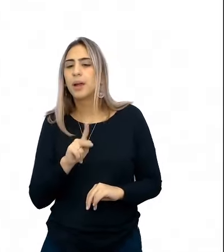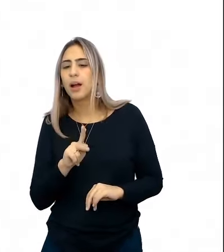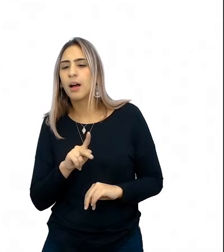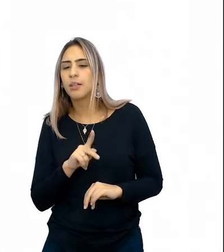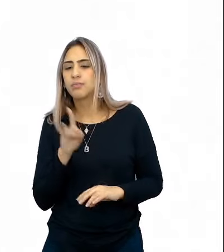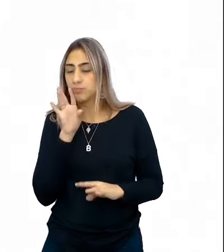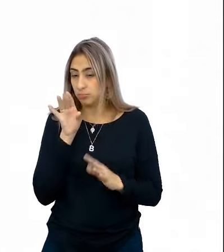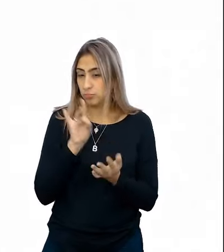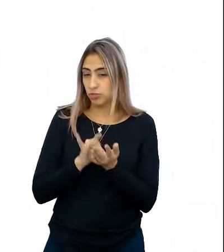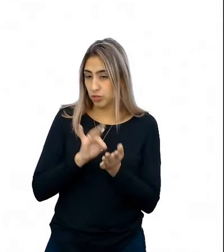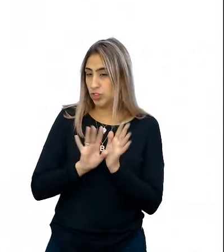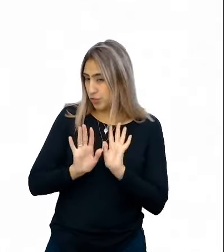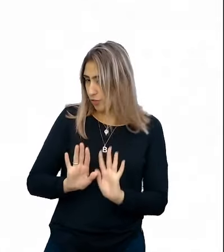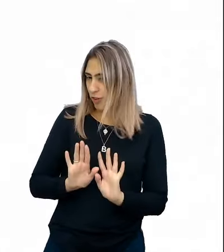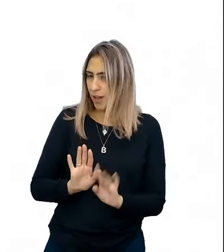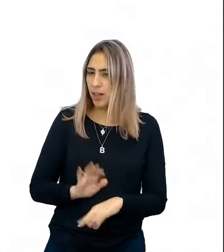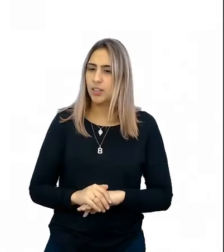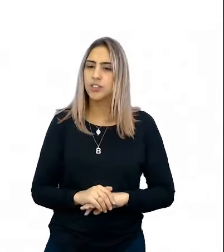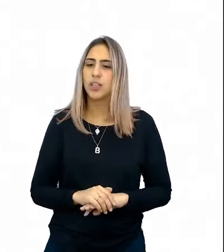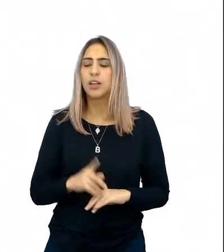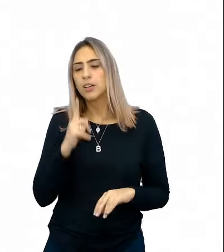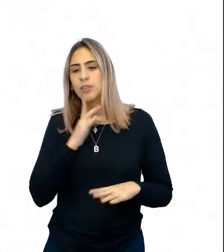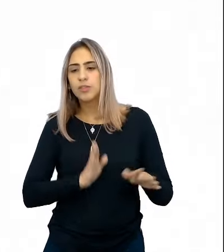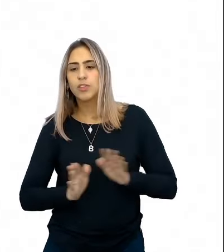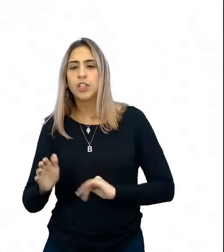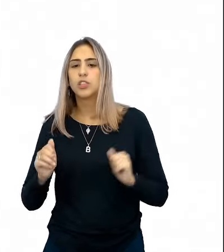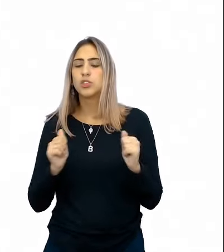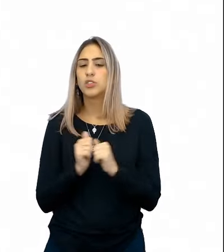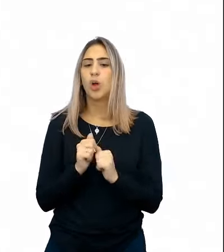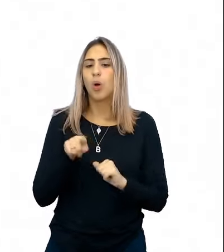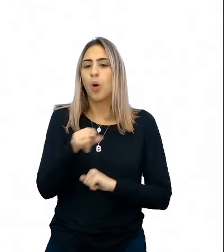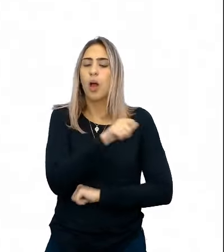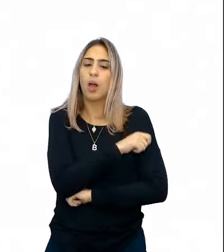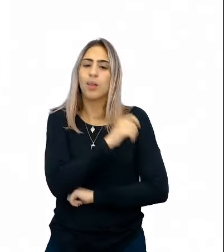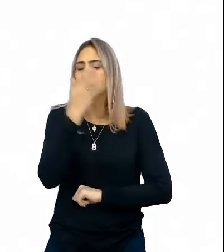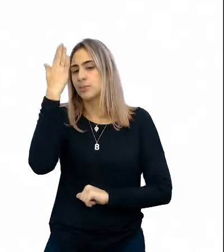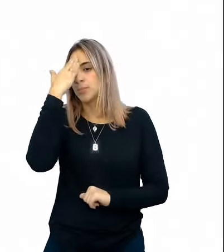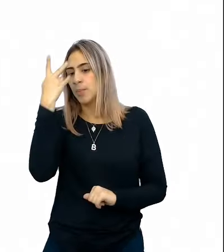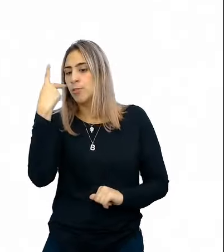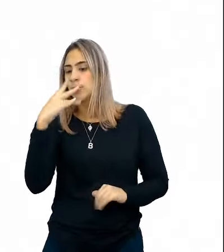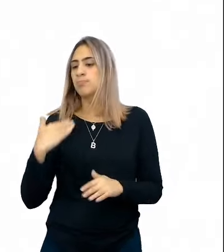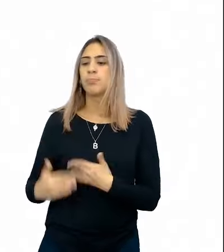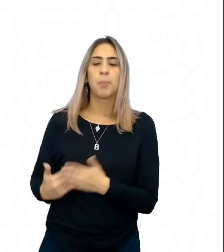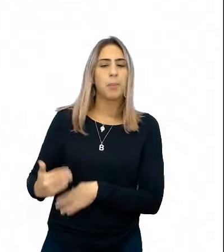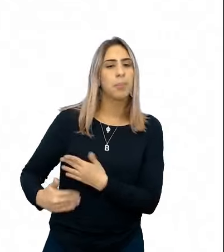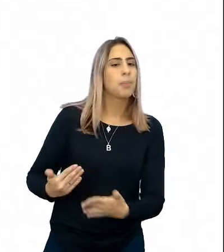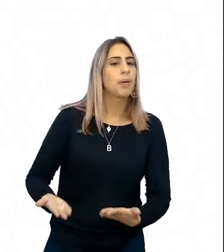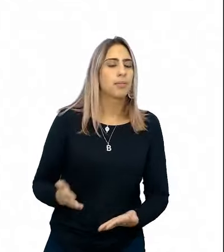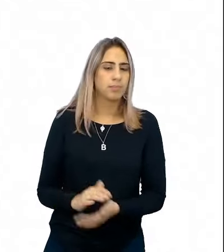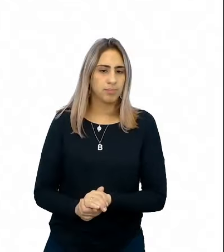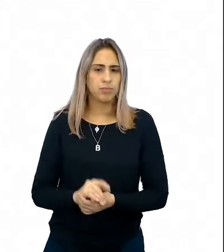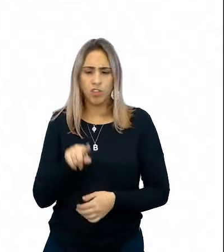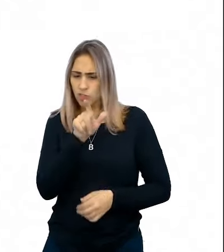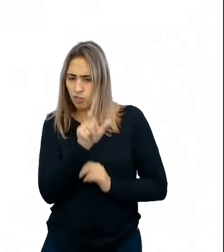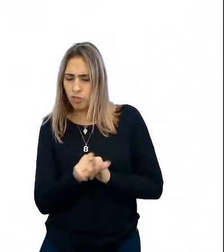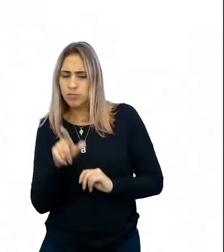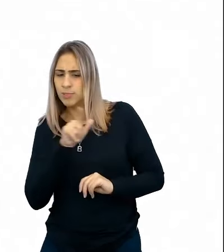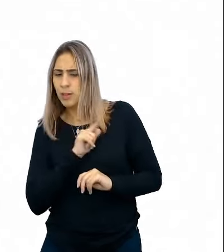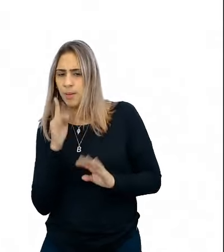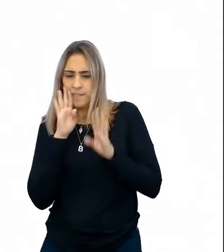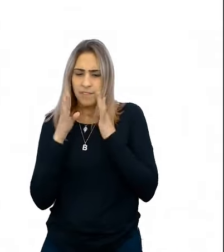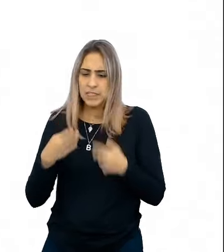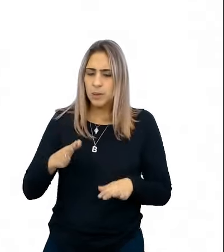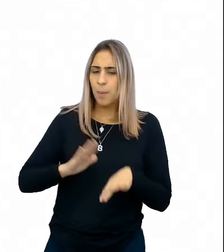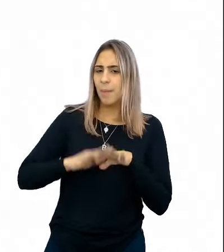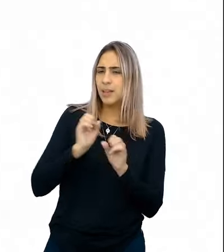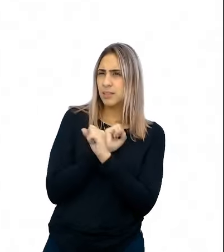de fato, caminhar junto com o estudante e saber do seu desenvolvimento. Vocês terão uma visão